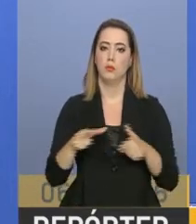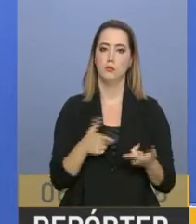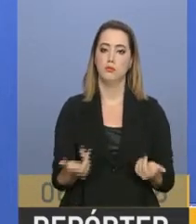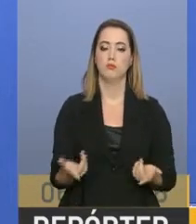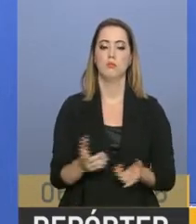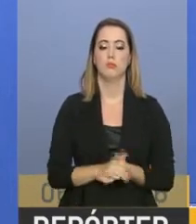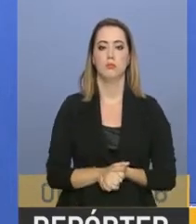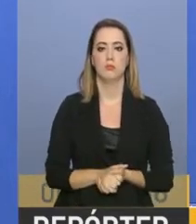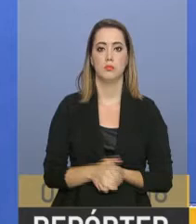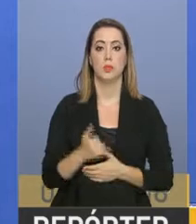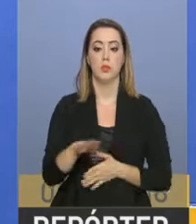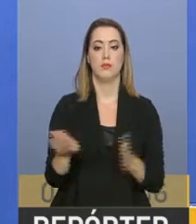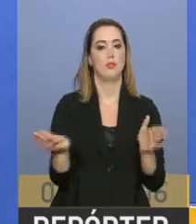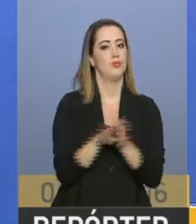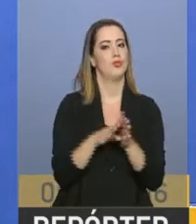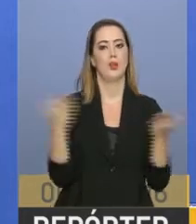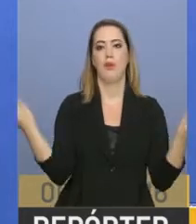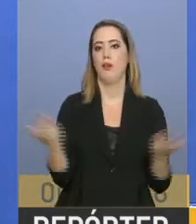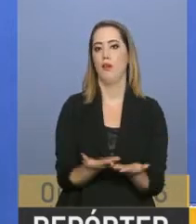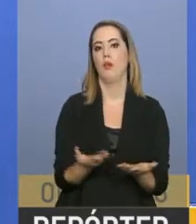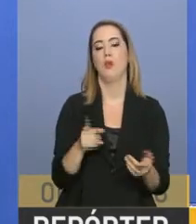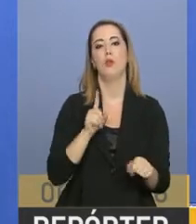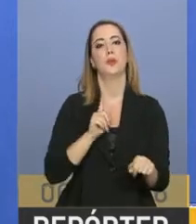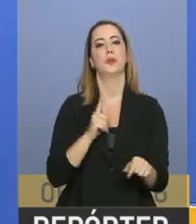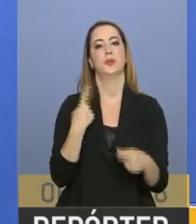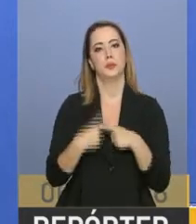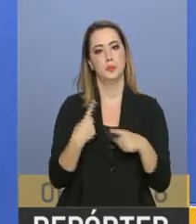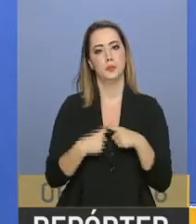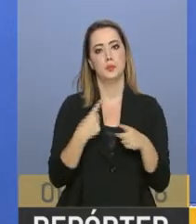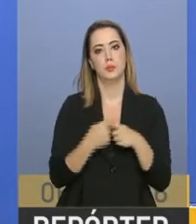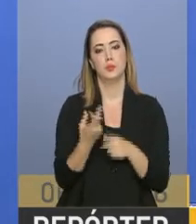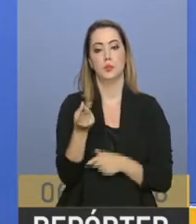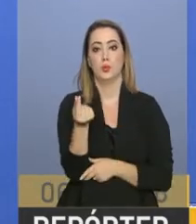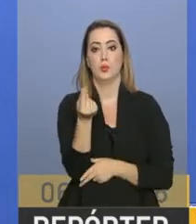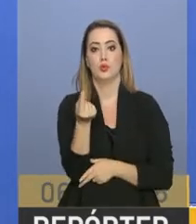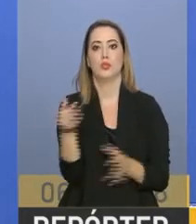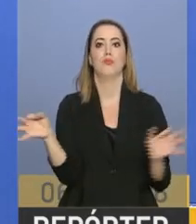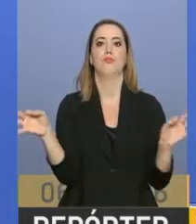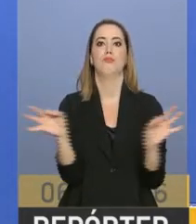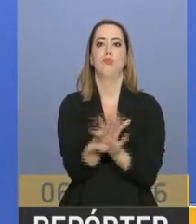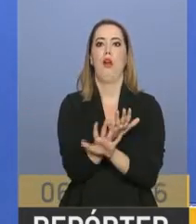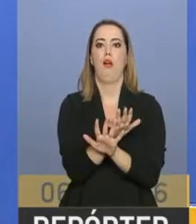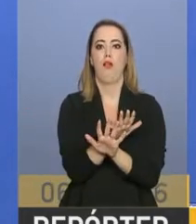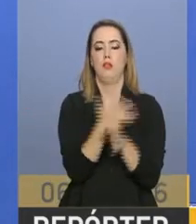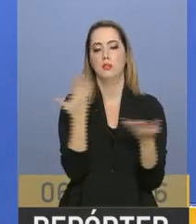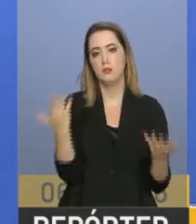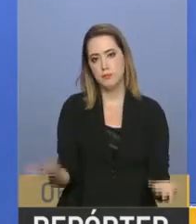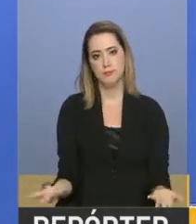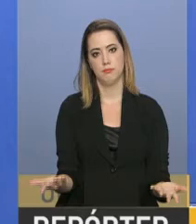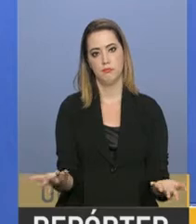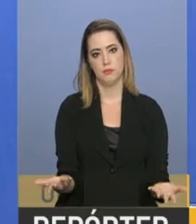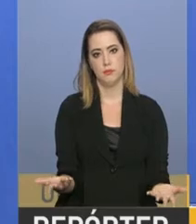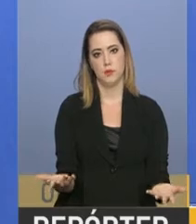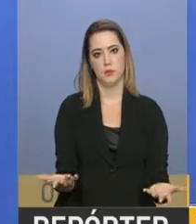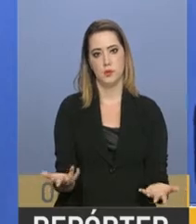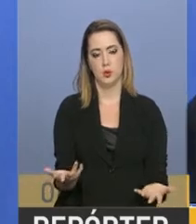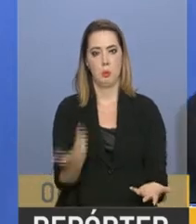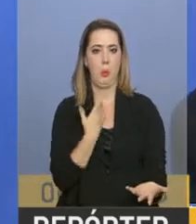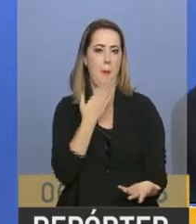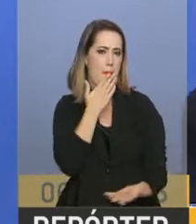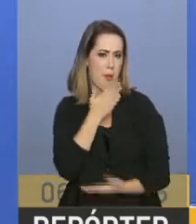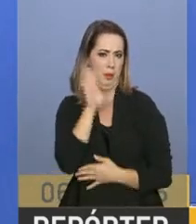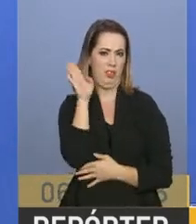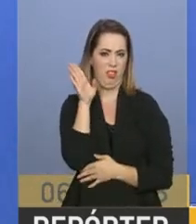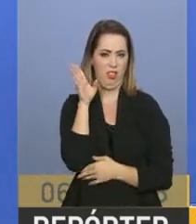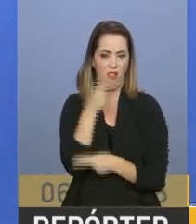se chega nesse ponto é que o dinheiro realmente acabou então não adianta a gente prometer